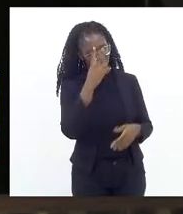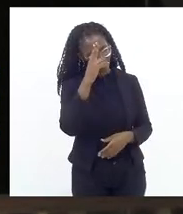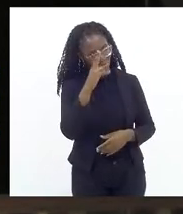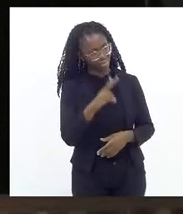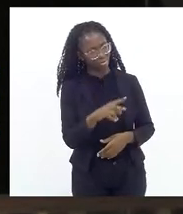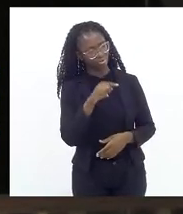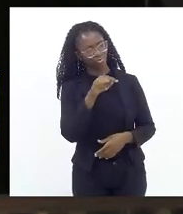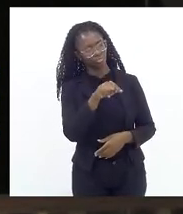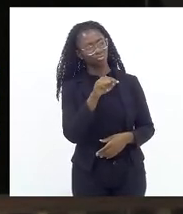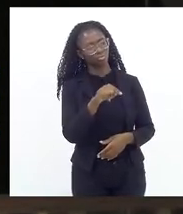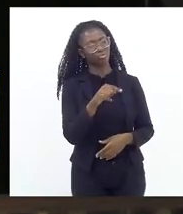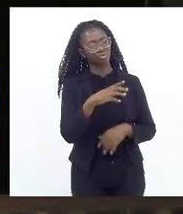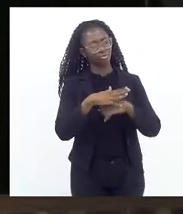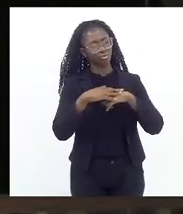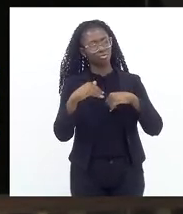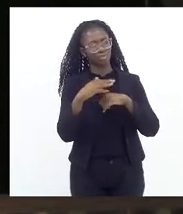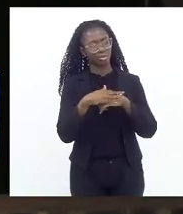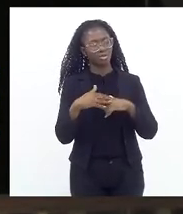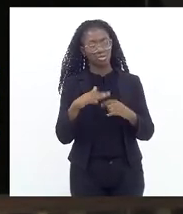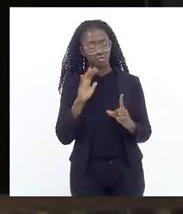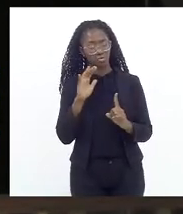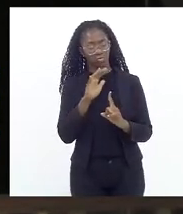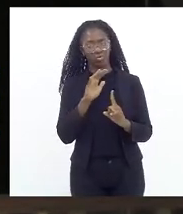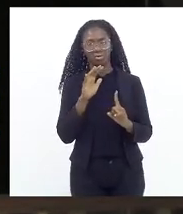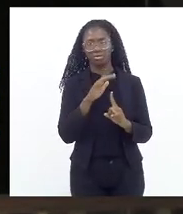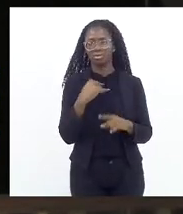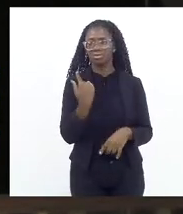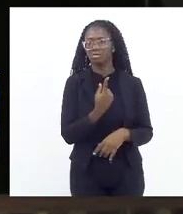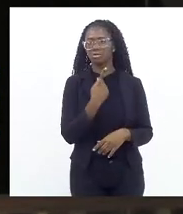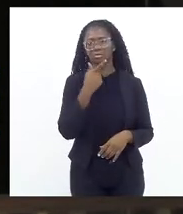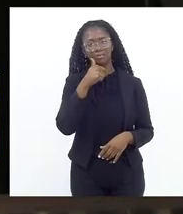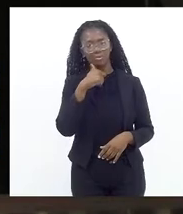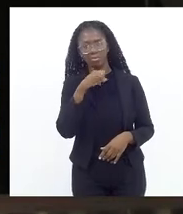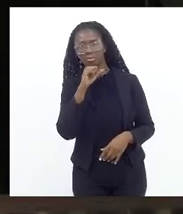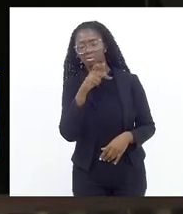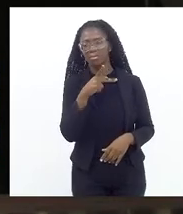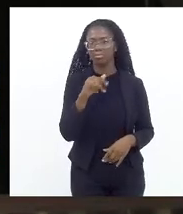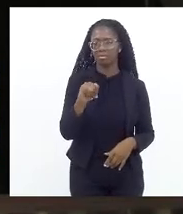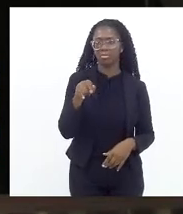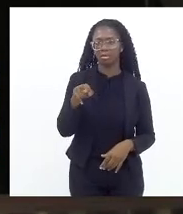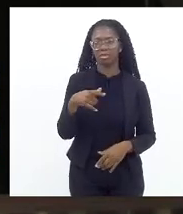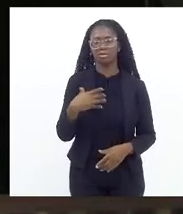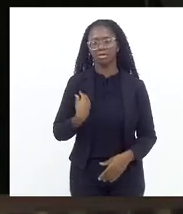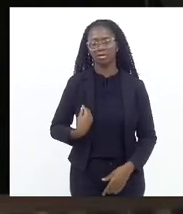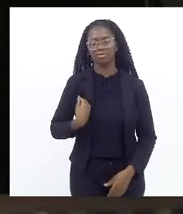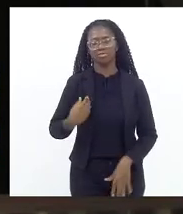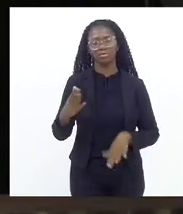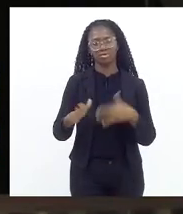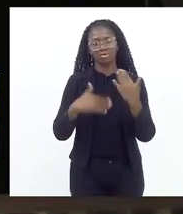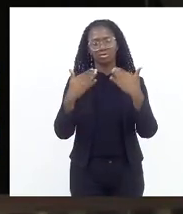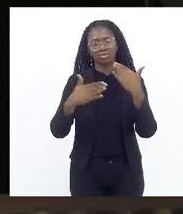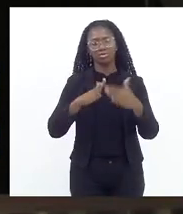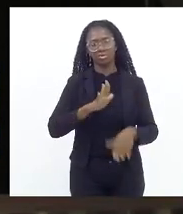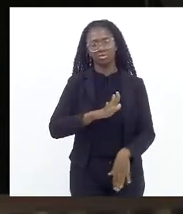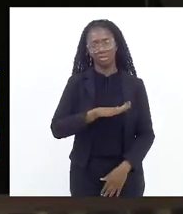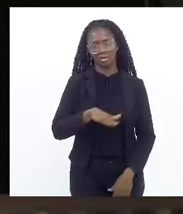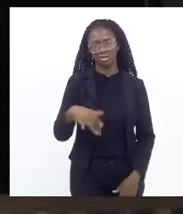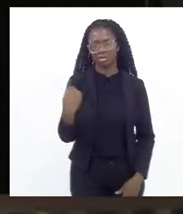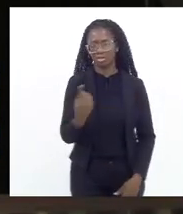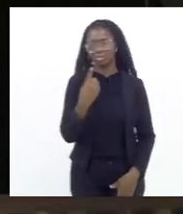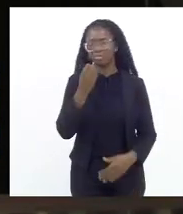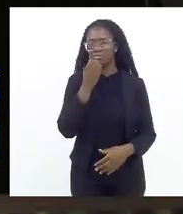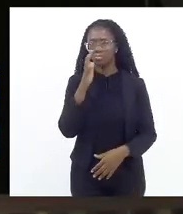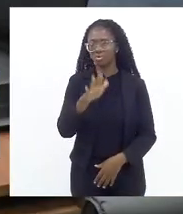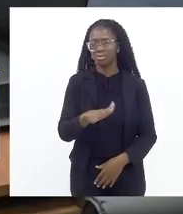do quanto o afeto influencia nós todos que somos pais e mães na vida e no desenvolvimento das nossas crianças. Uma